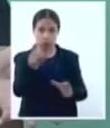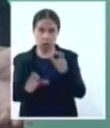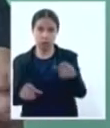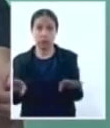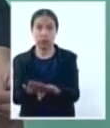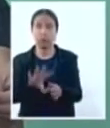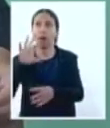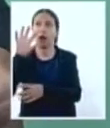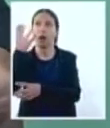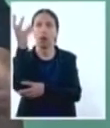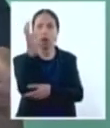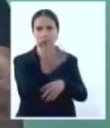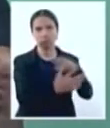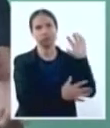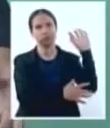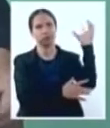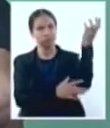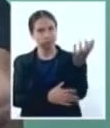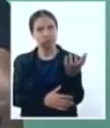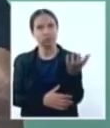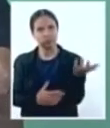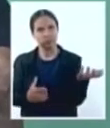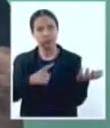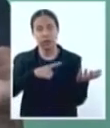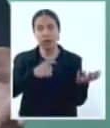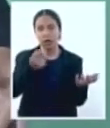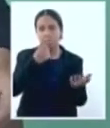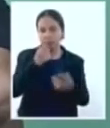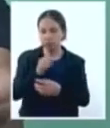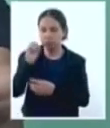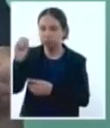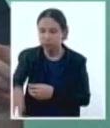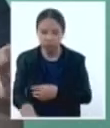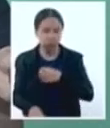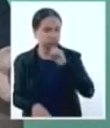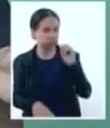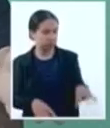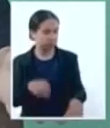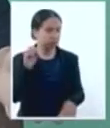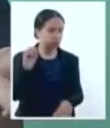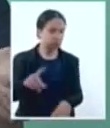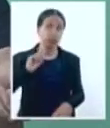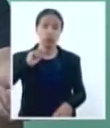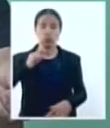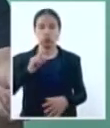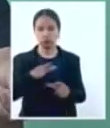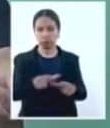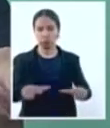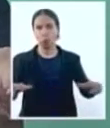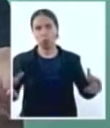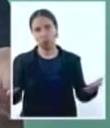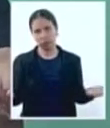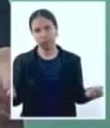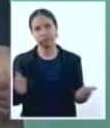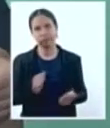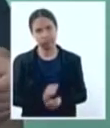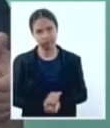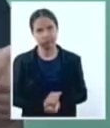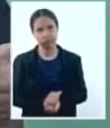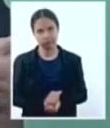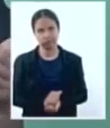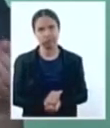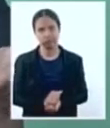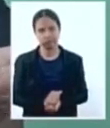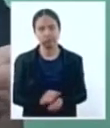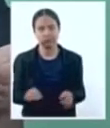mesmo, né? Então, você tem ali uma contaminação do solo, de lençol freático. Verdade. A gente conversava aqui antes da gravação também.